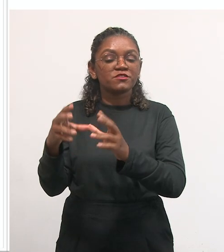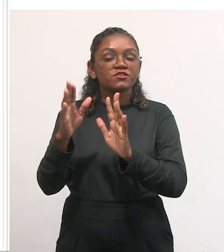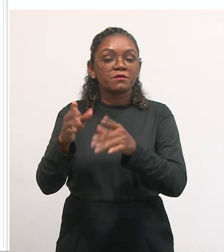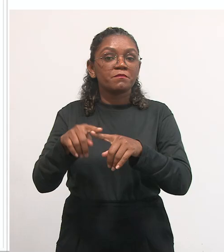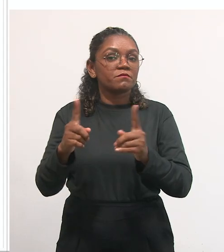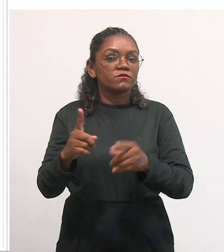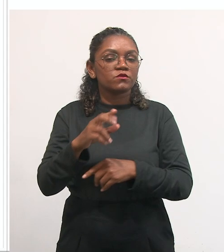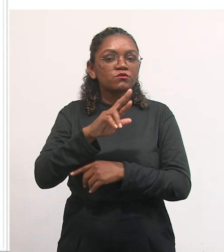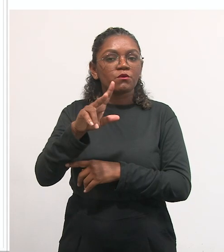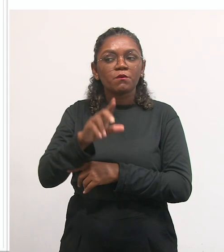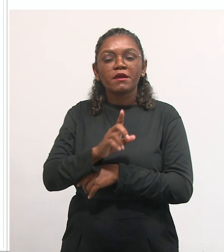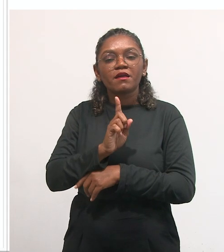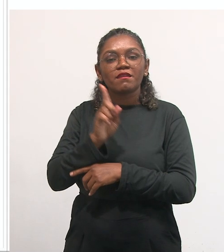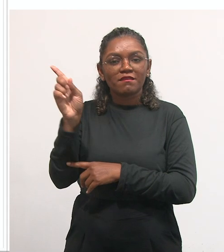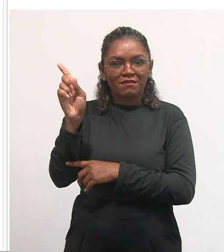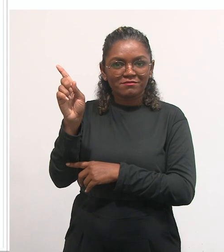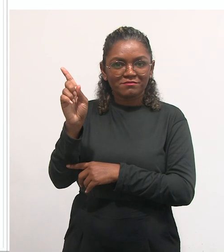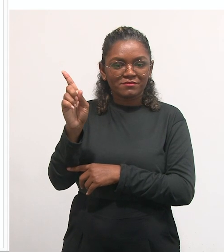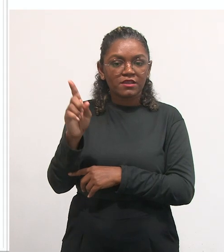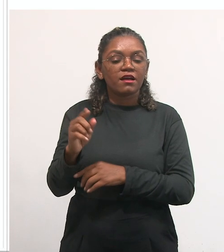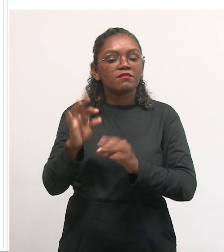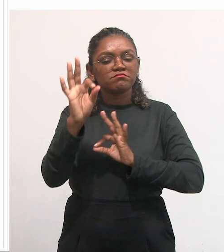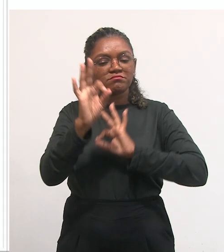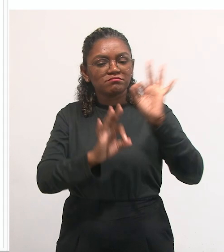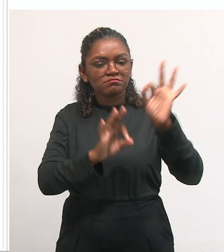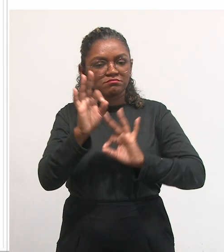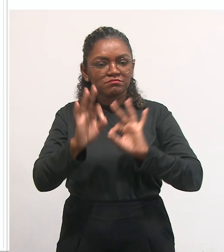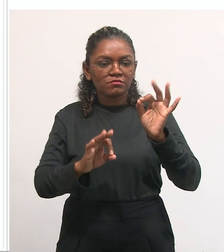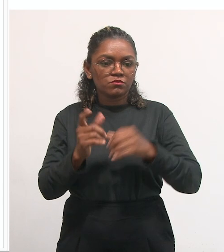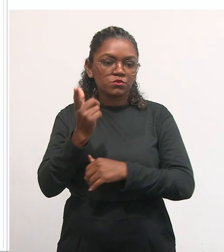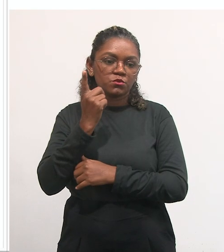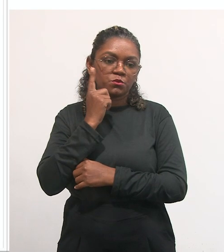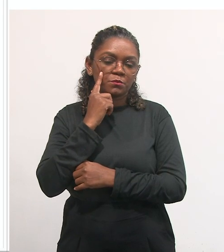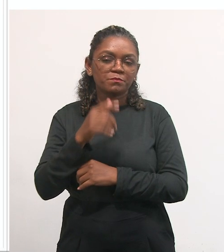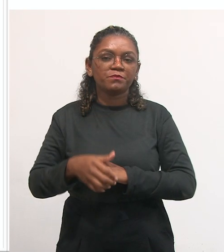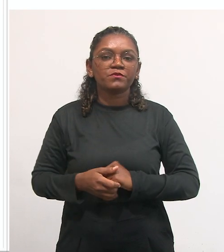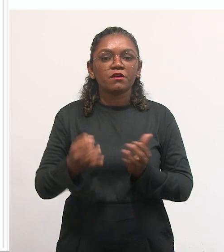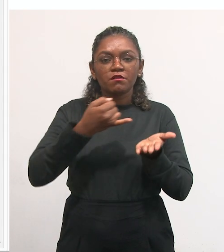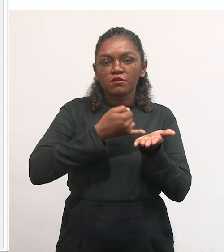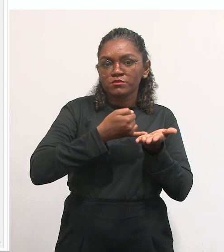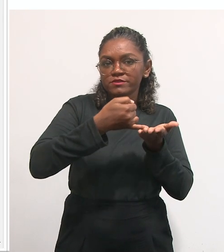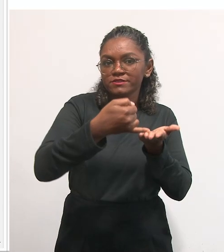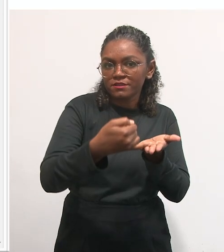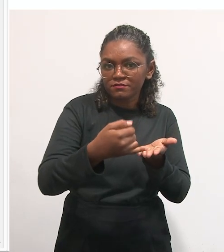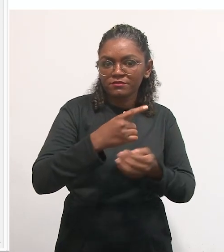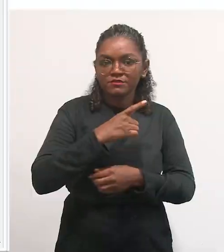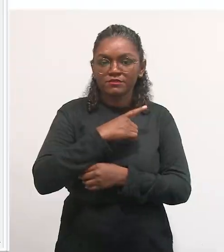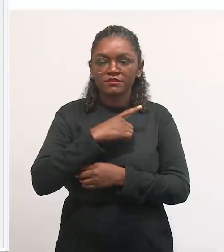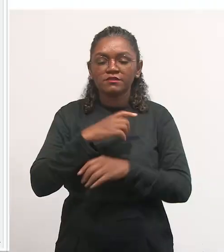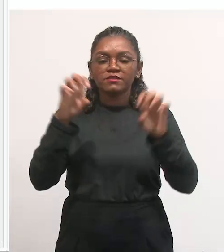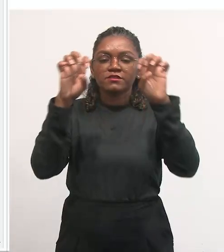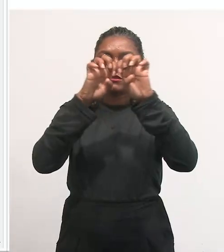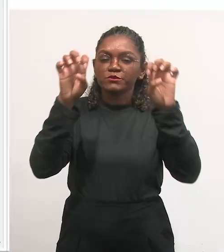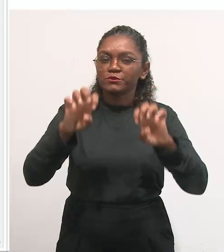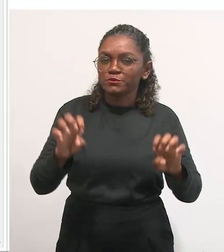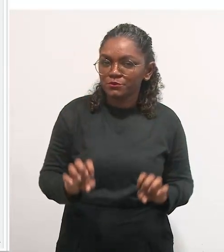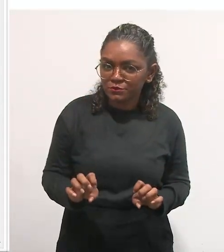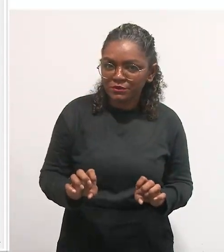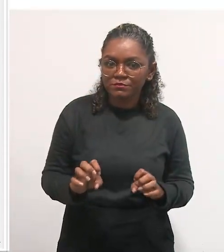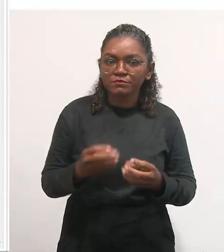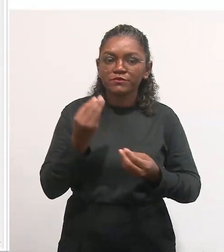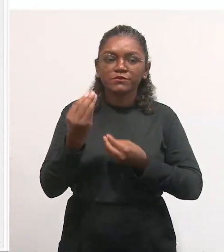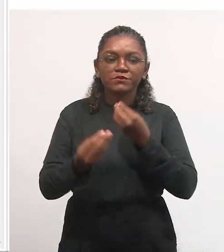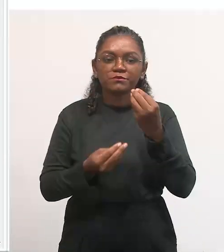ela está organizada dessa forma. Tem uma introdução, como que é a estrutura da base. Aqui é interessante porque a base, ela